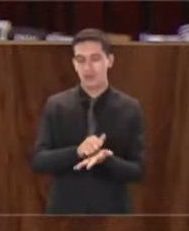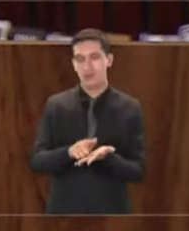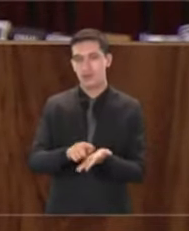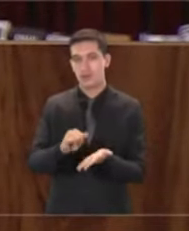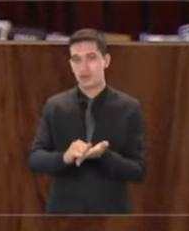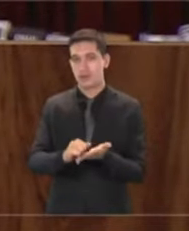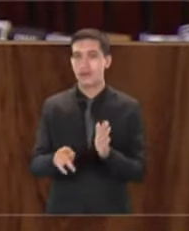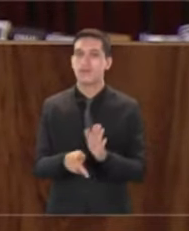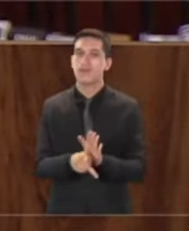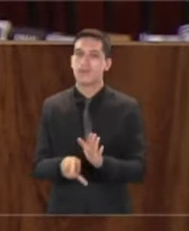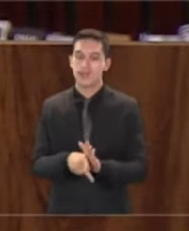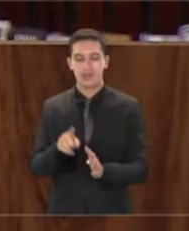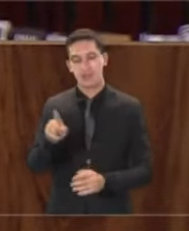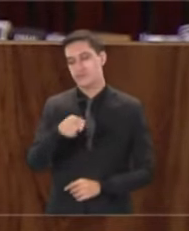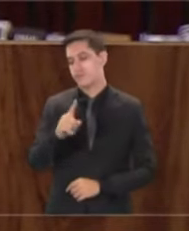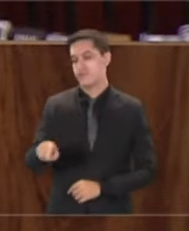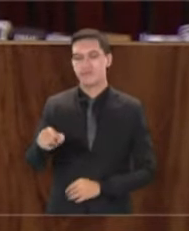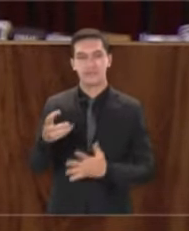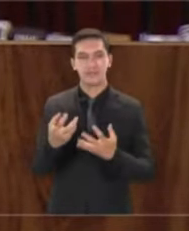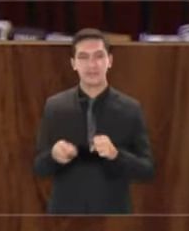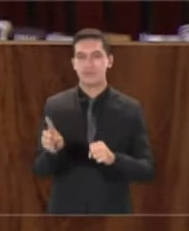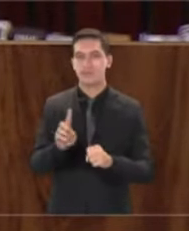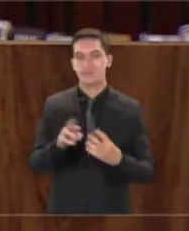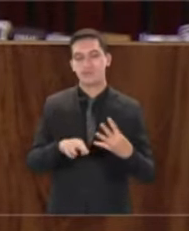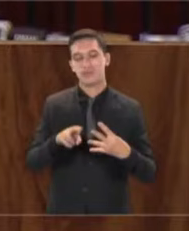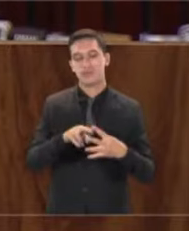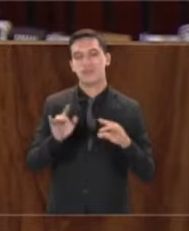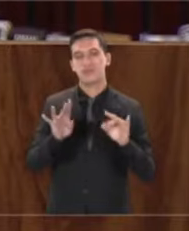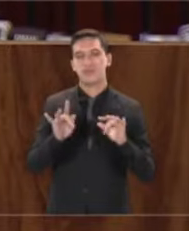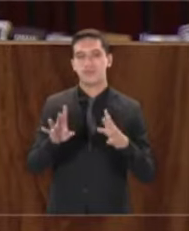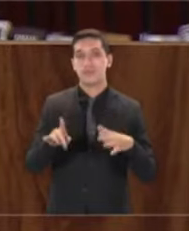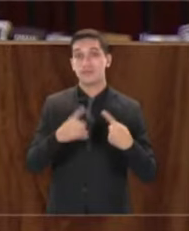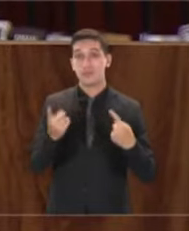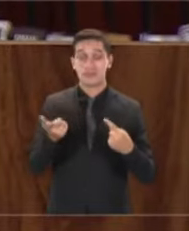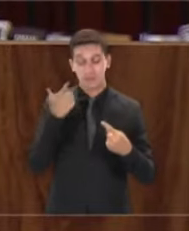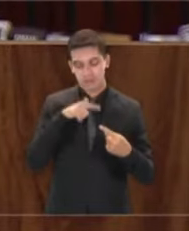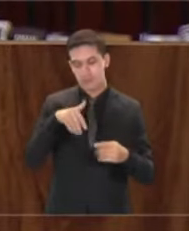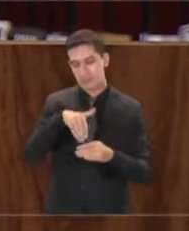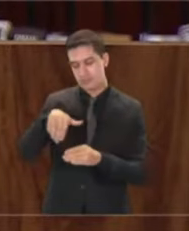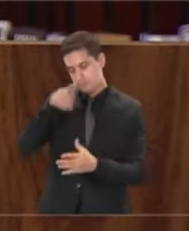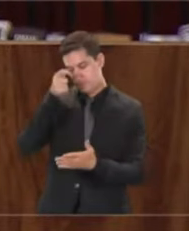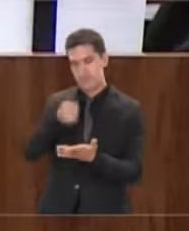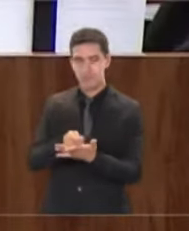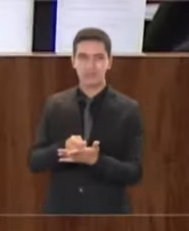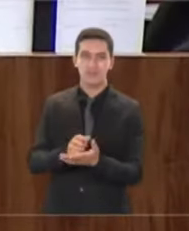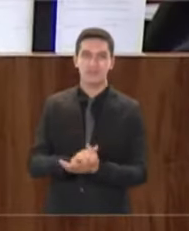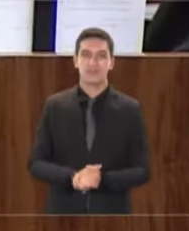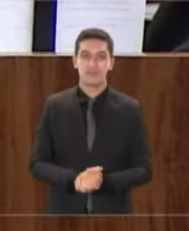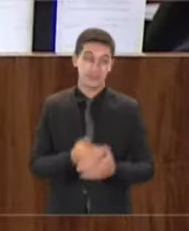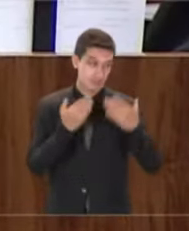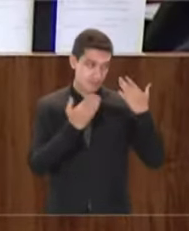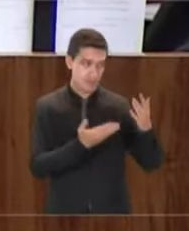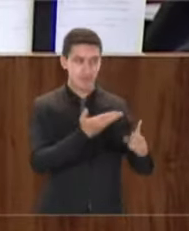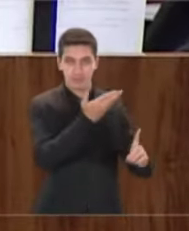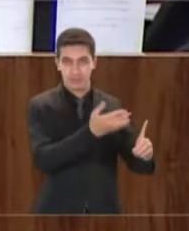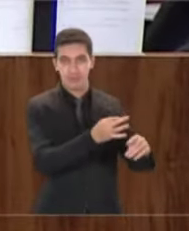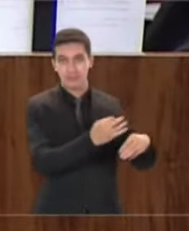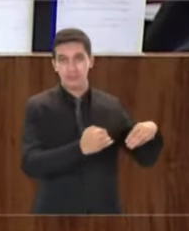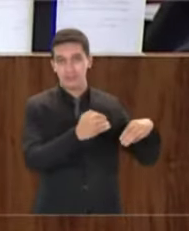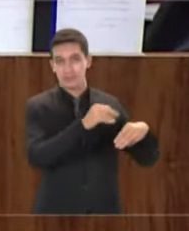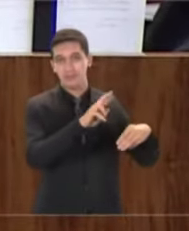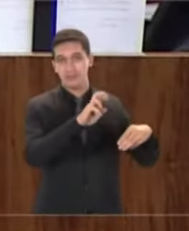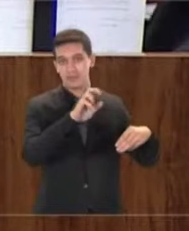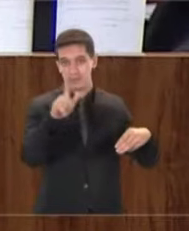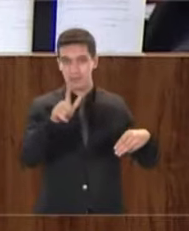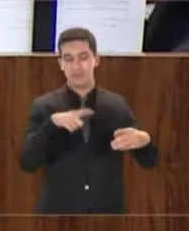para negar provimento ao recurso especial, de modo a restabelecer o acordo recorrido. Agradeço ao ministro Raul, que